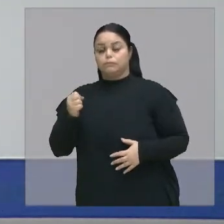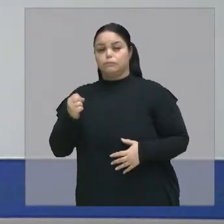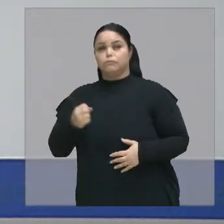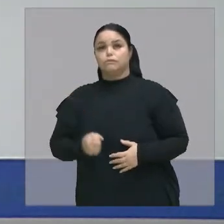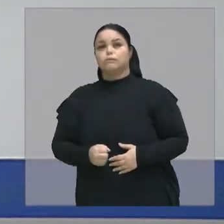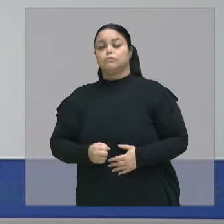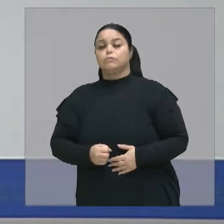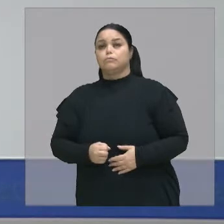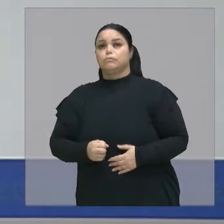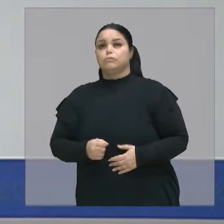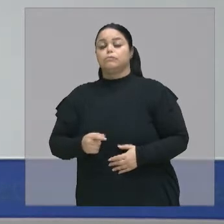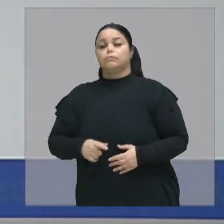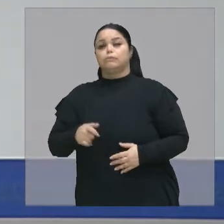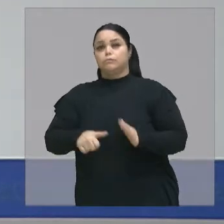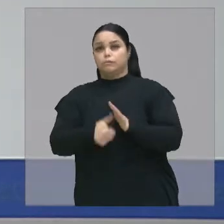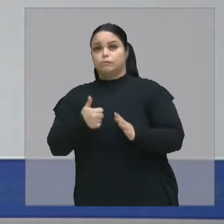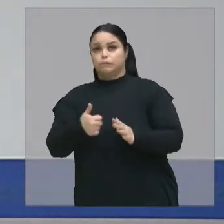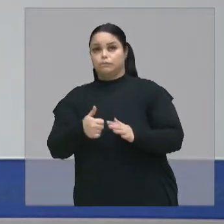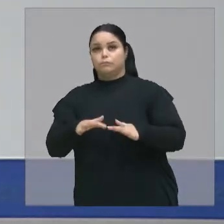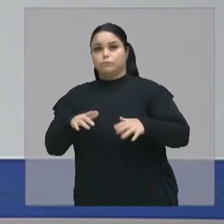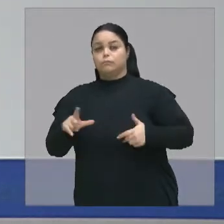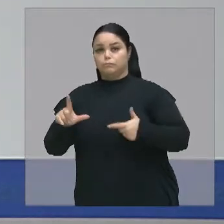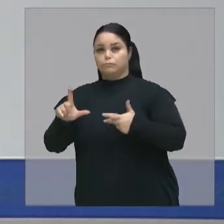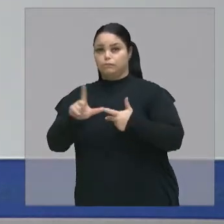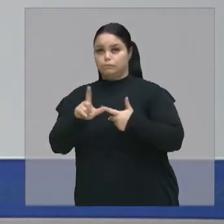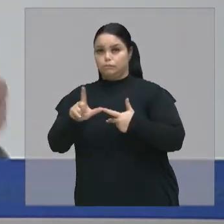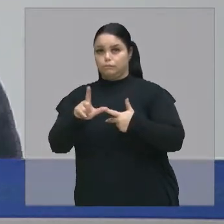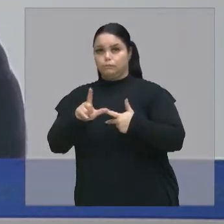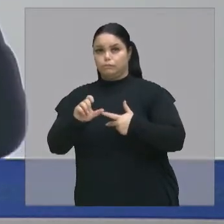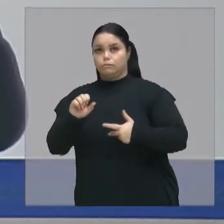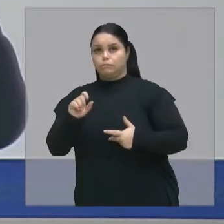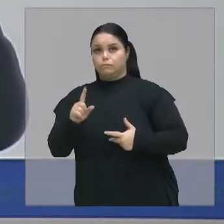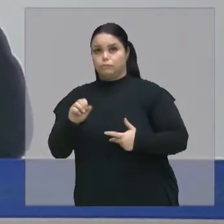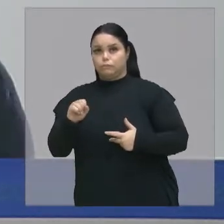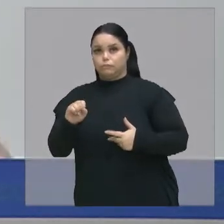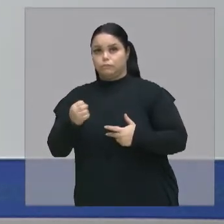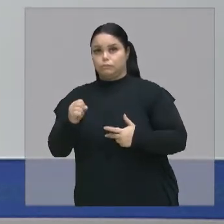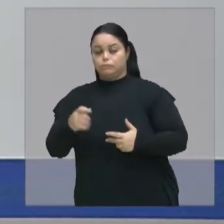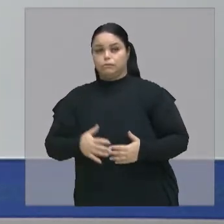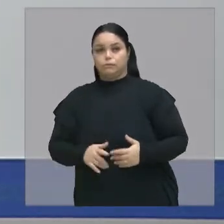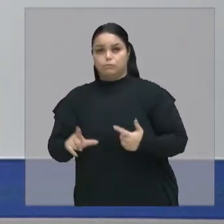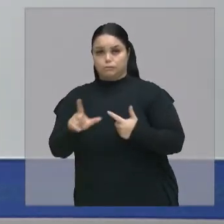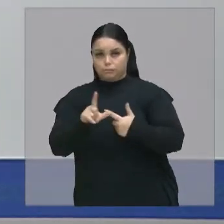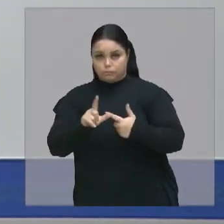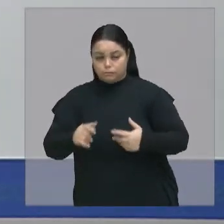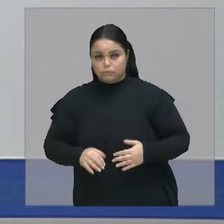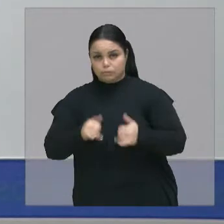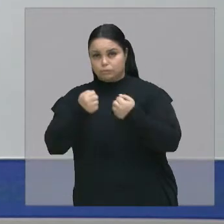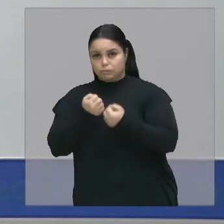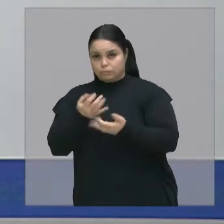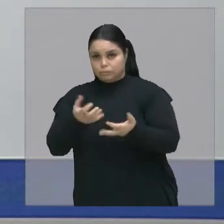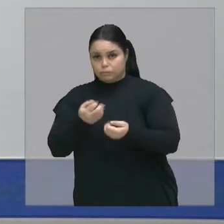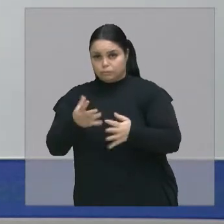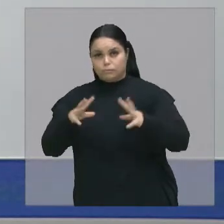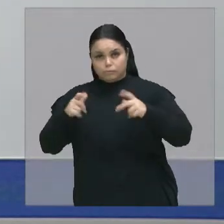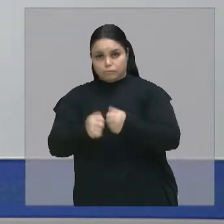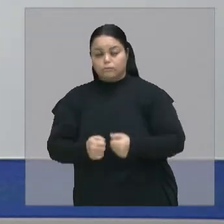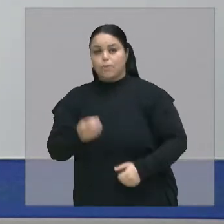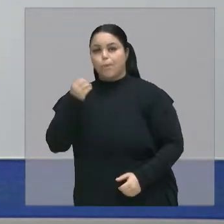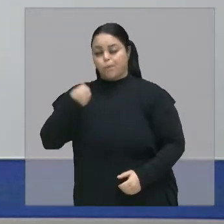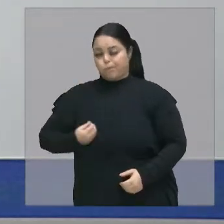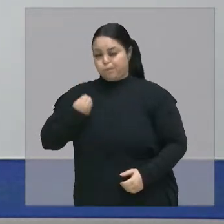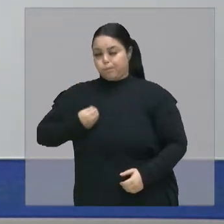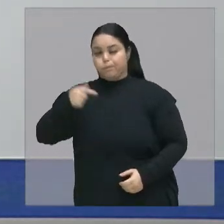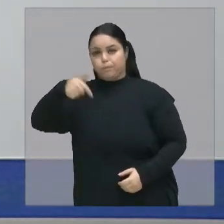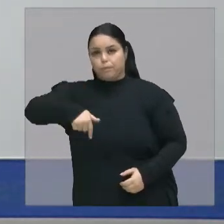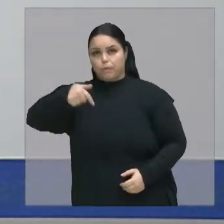ordinária da primeira sessão legislativa da 18ª legislatura. Informo a todos presentes que, no tema regimentais, a